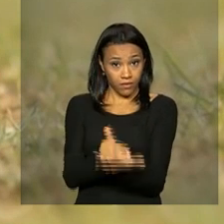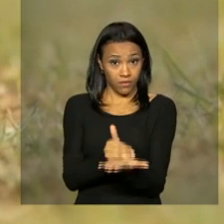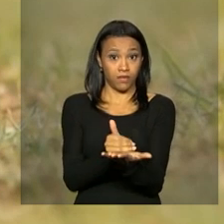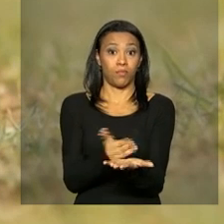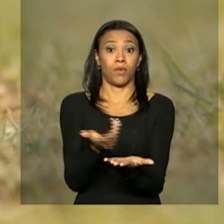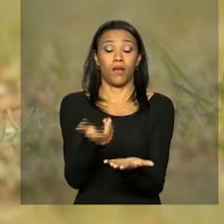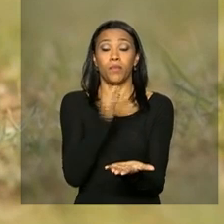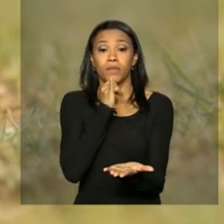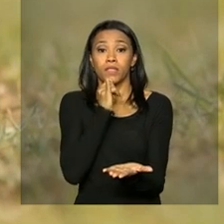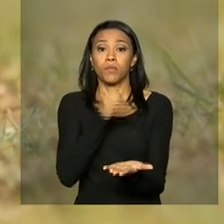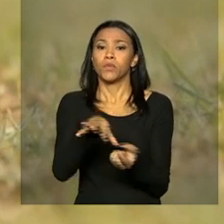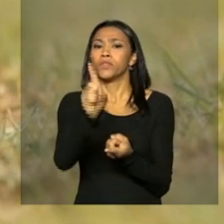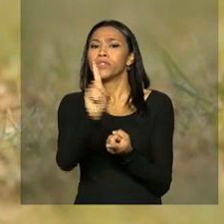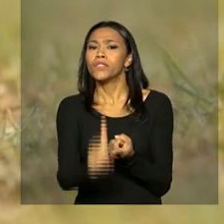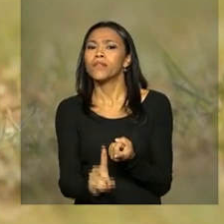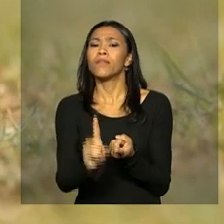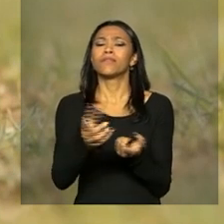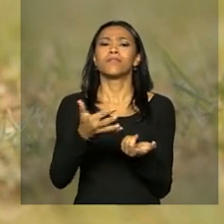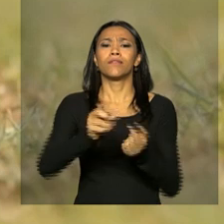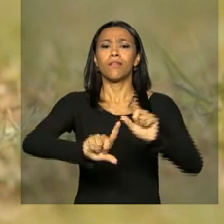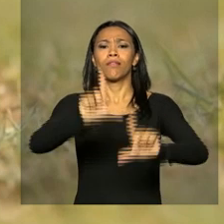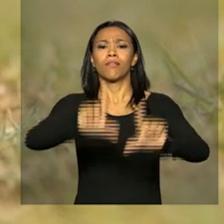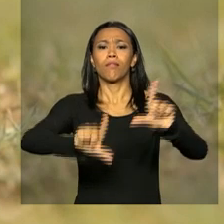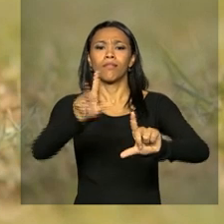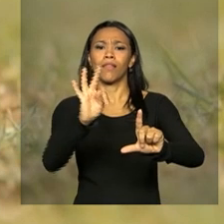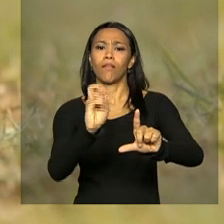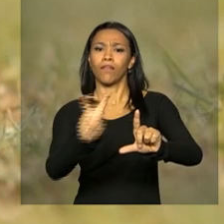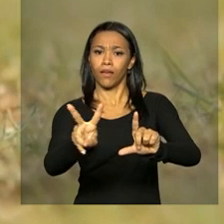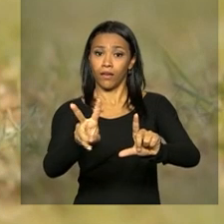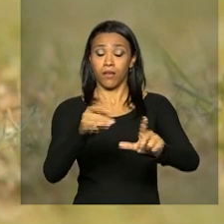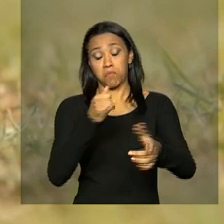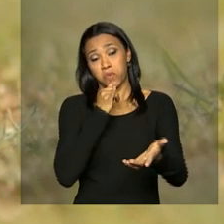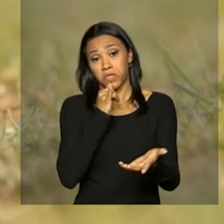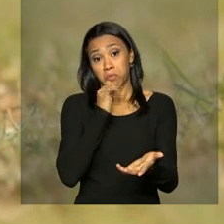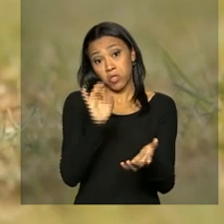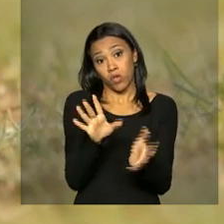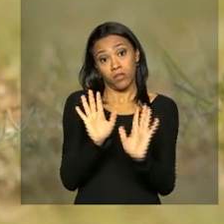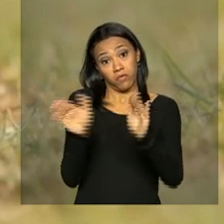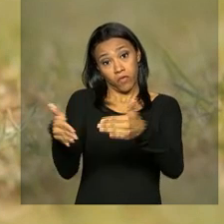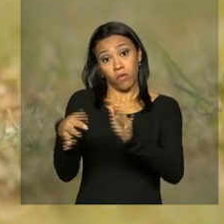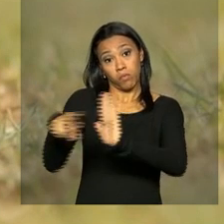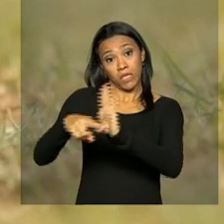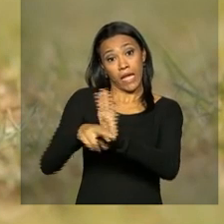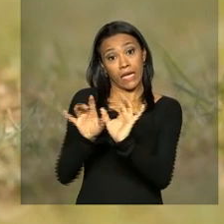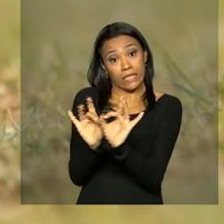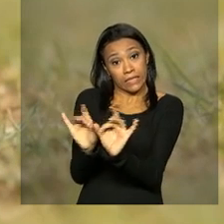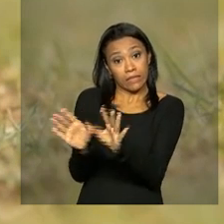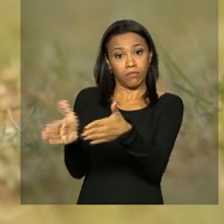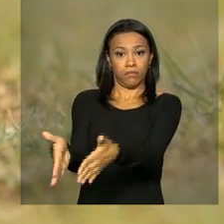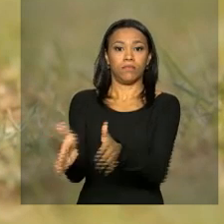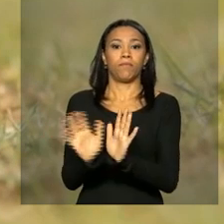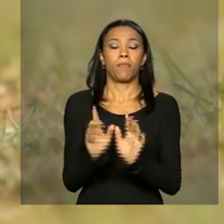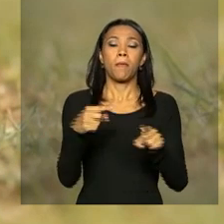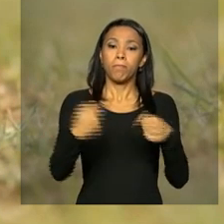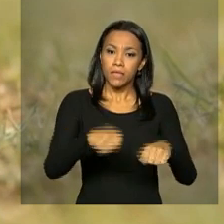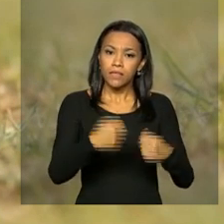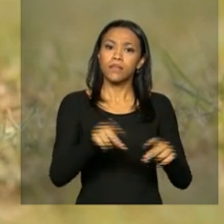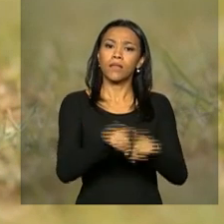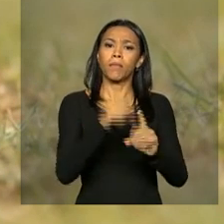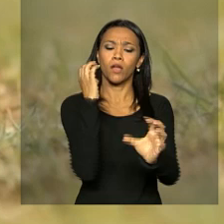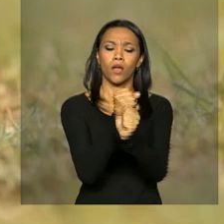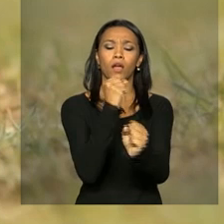futuros, como os direitos de televisão, a não ser em situações específicas. Terão que publicar prestações de